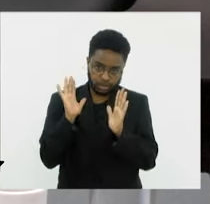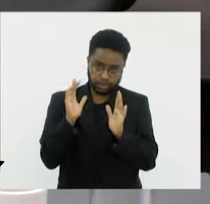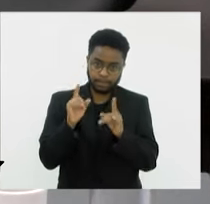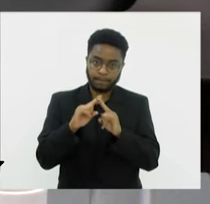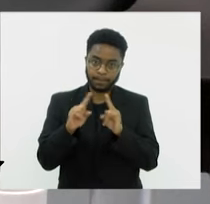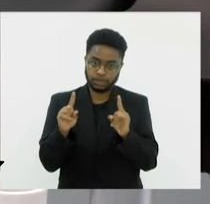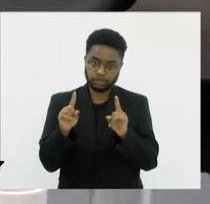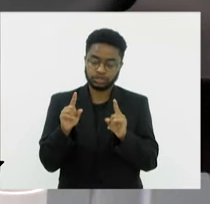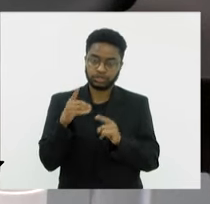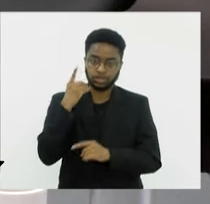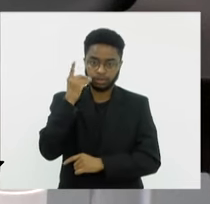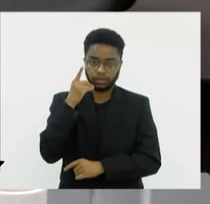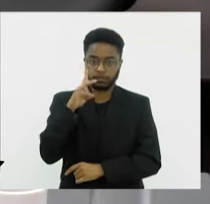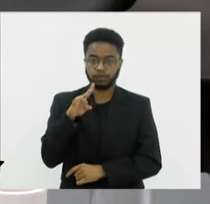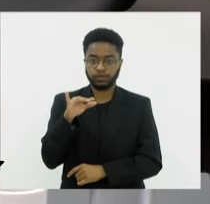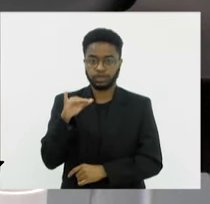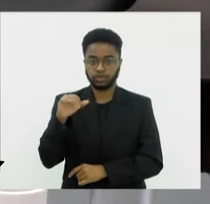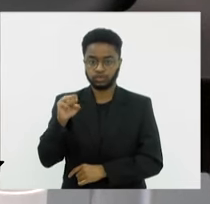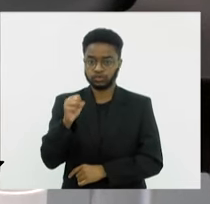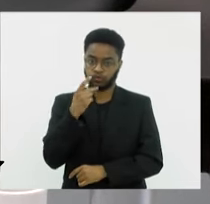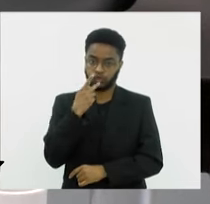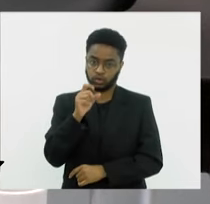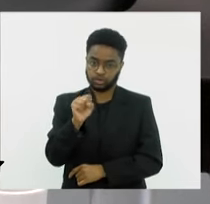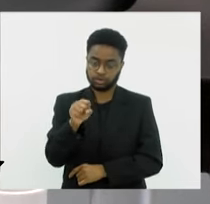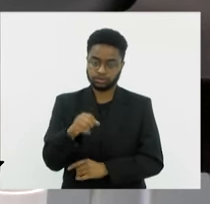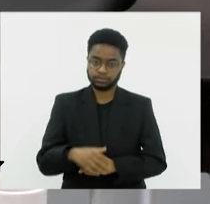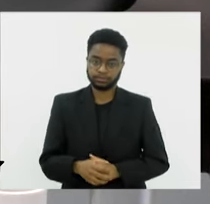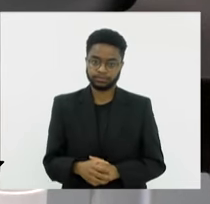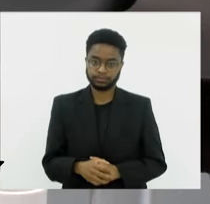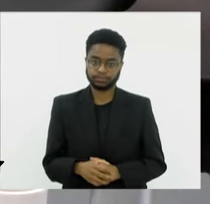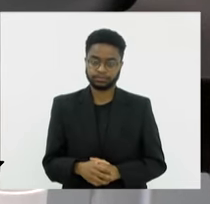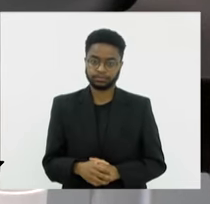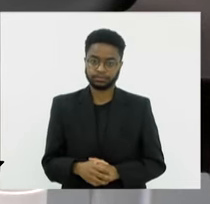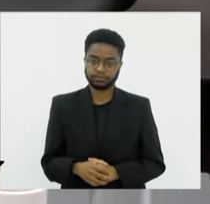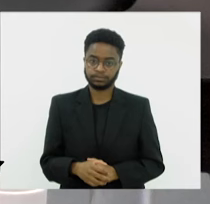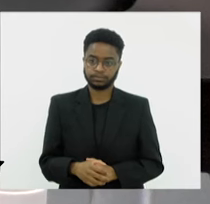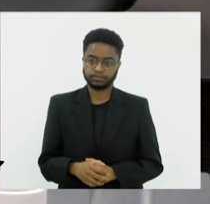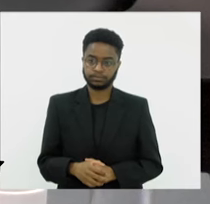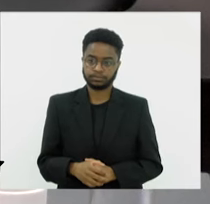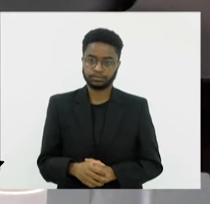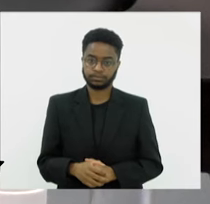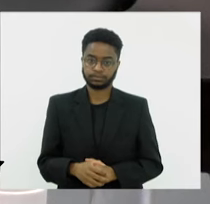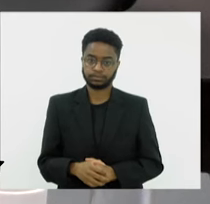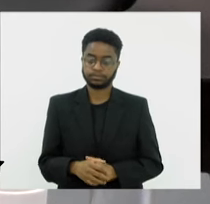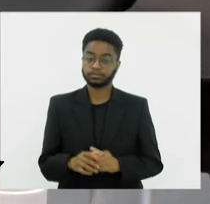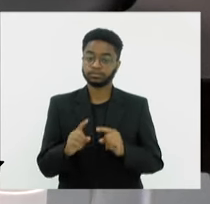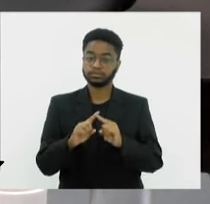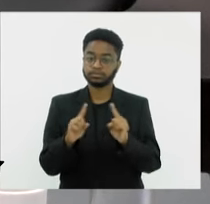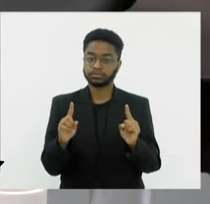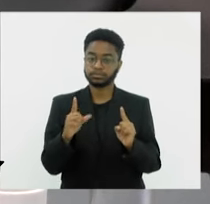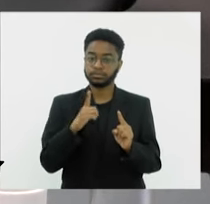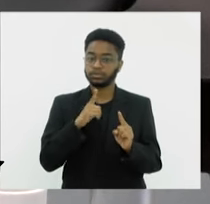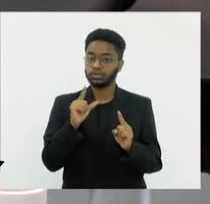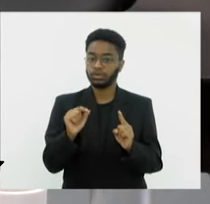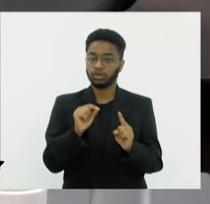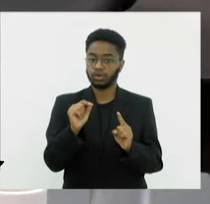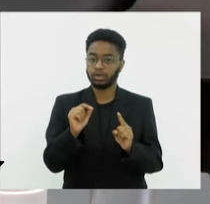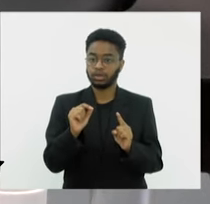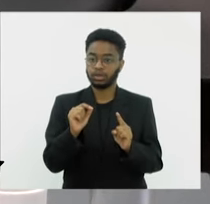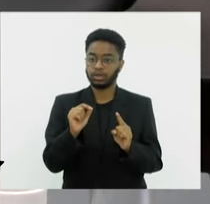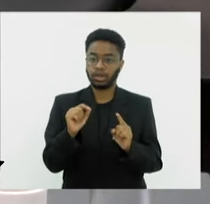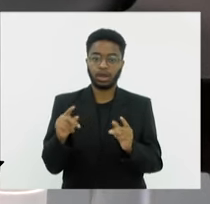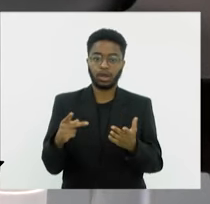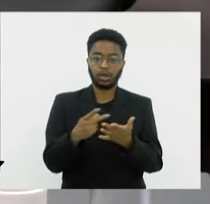afirma o deputado Vinícius Cozzolino. Mas aí, isso teria o escrutínio, se tangenciou, de ir